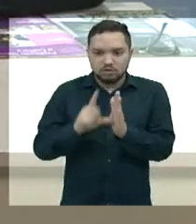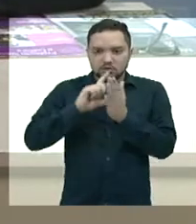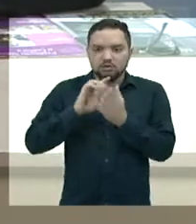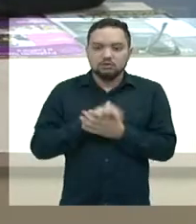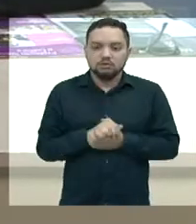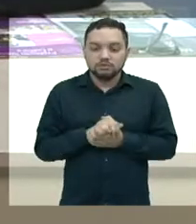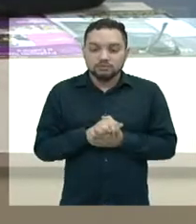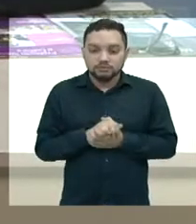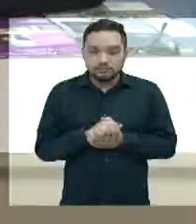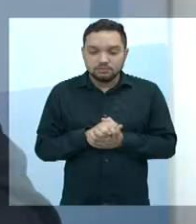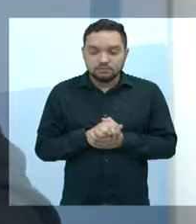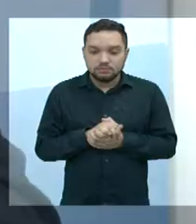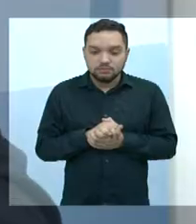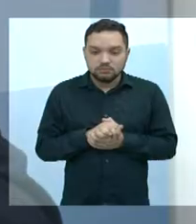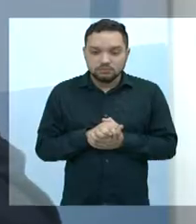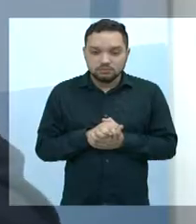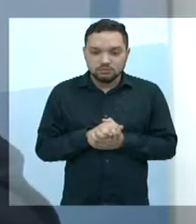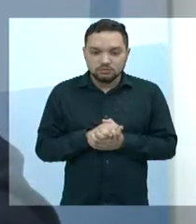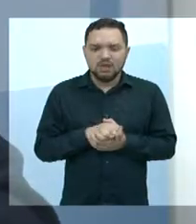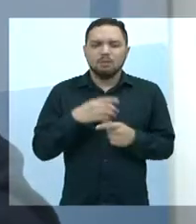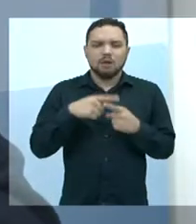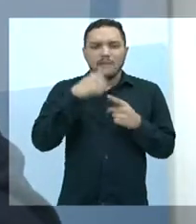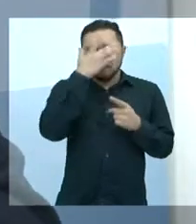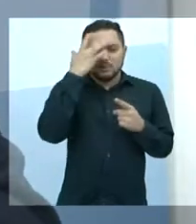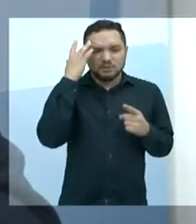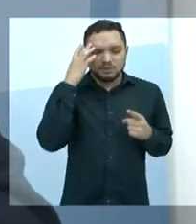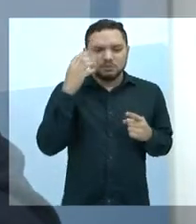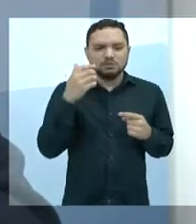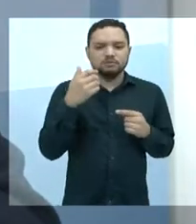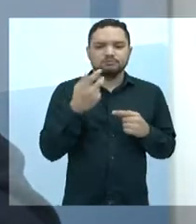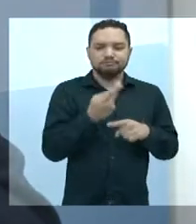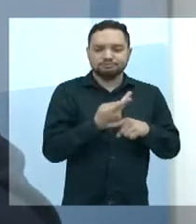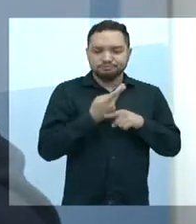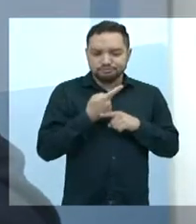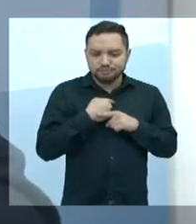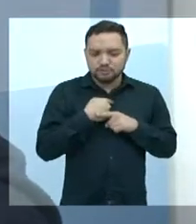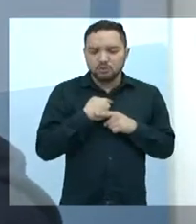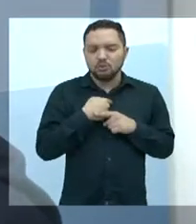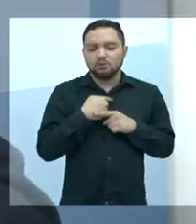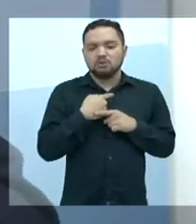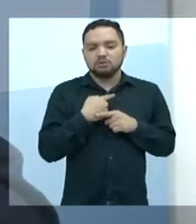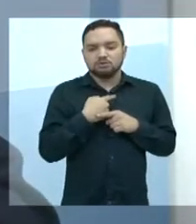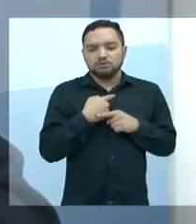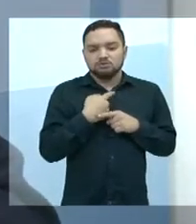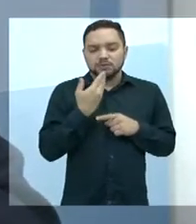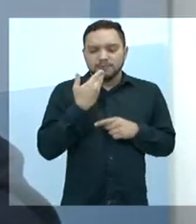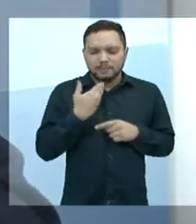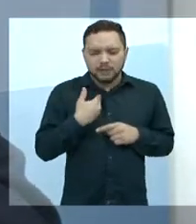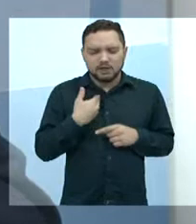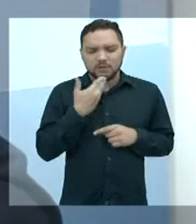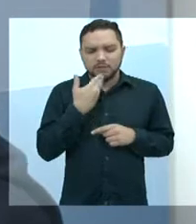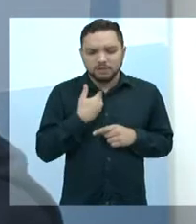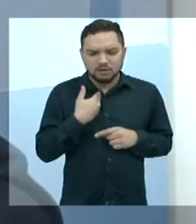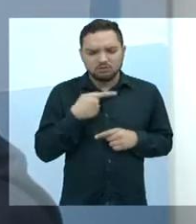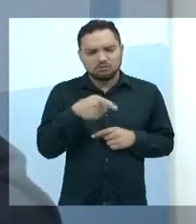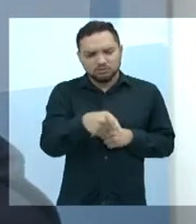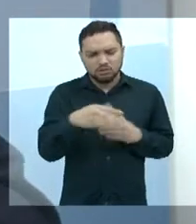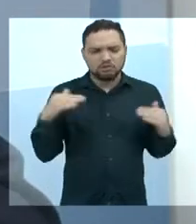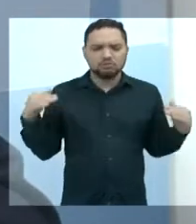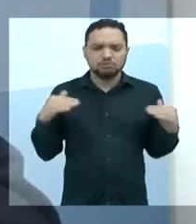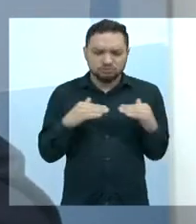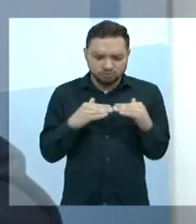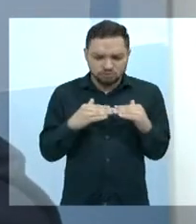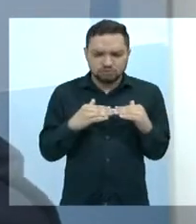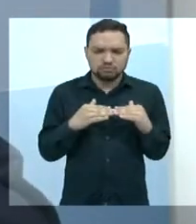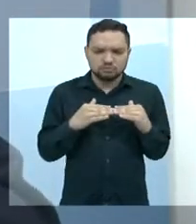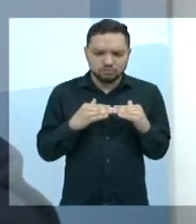é uma demanda também das pessoas que procuram a gente. E é tão justo que isso aí também foi uma coisa